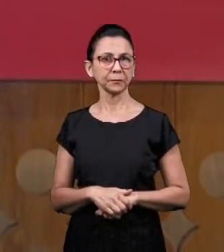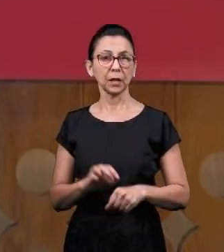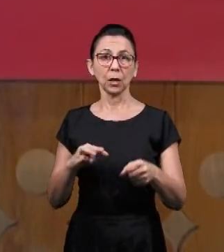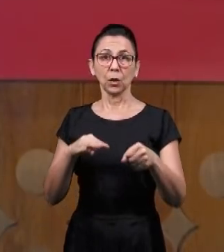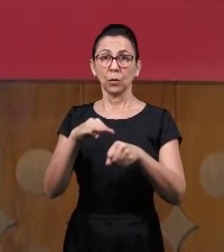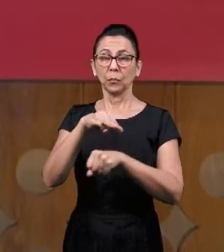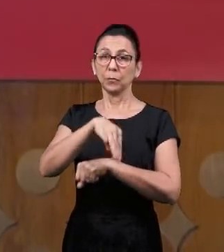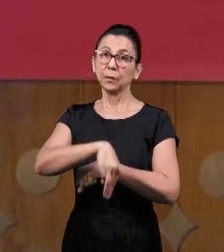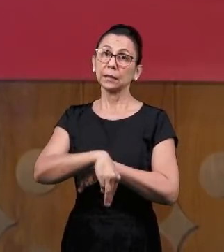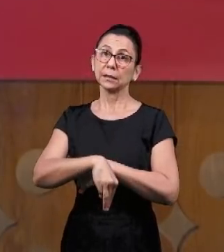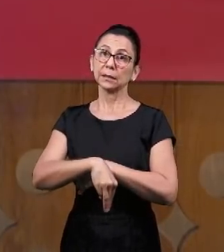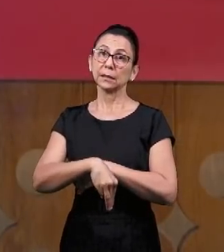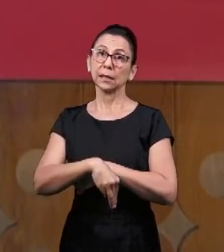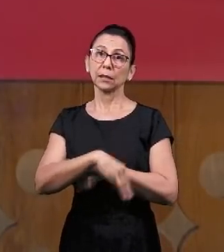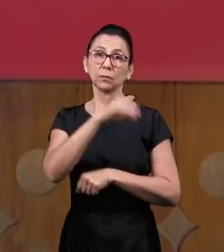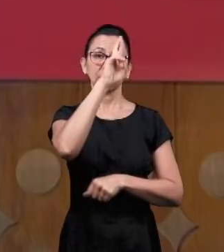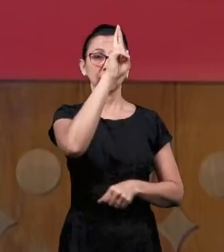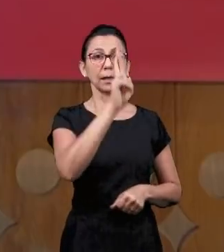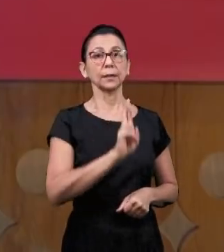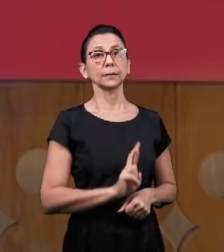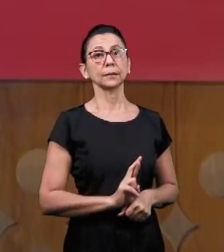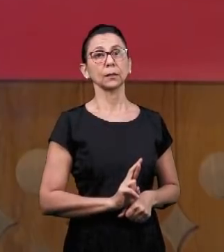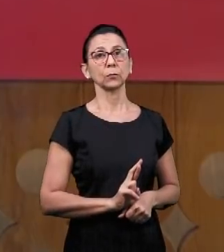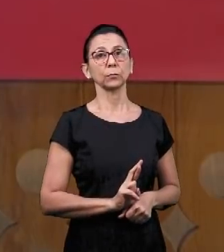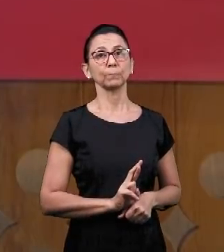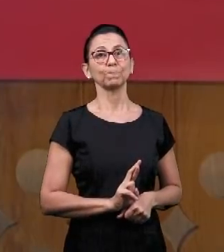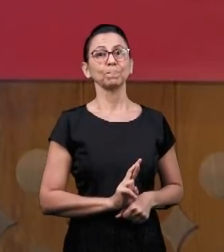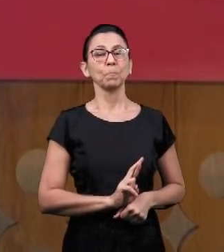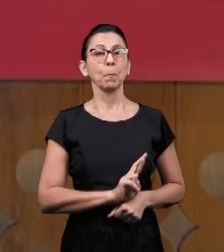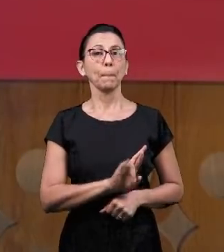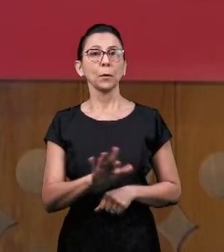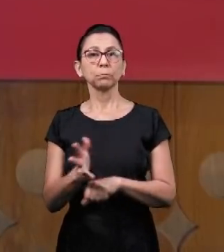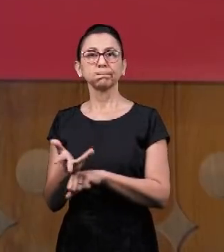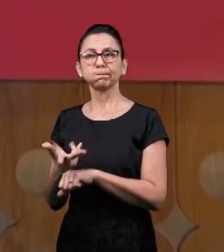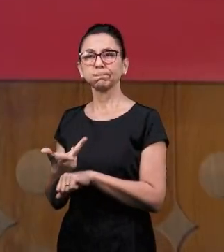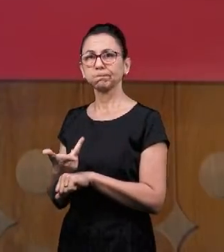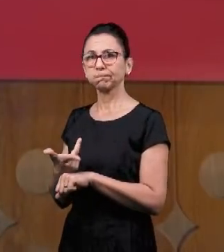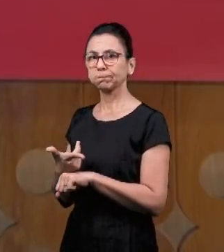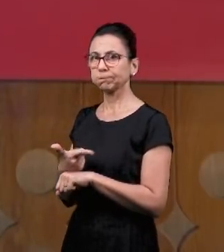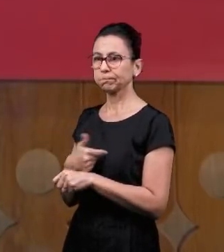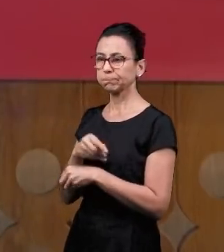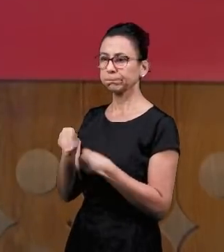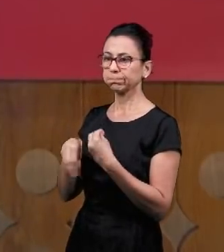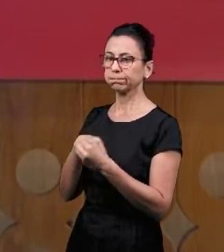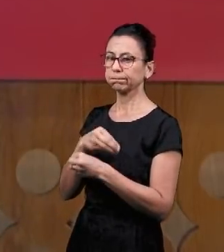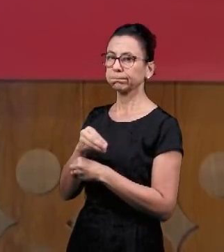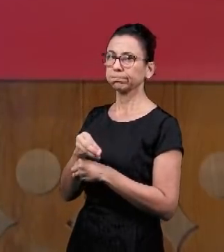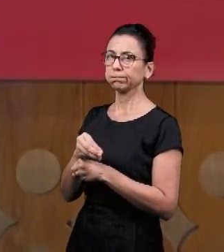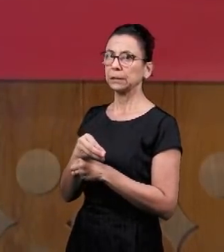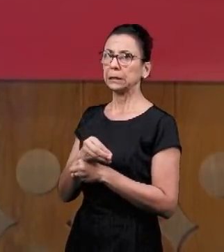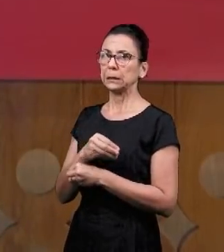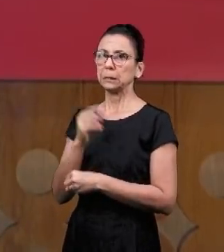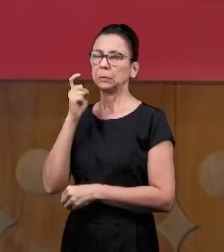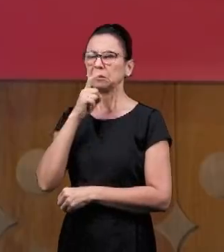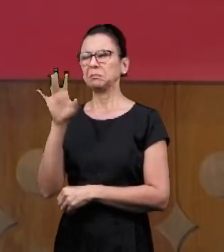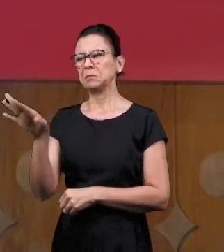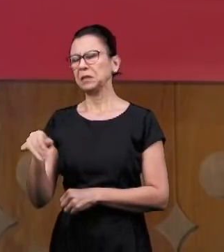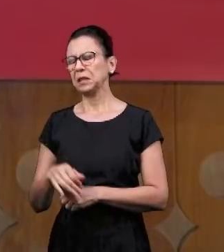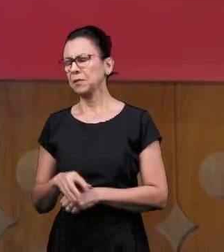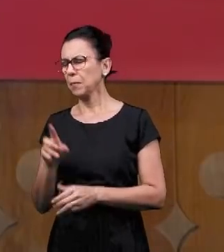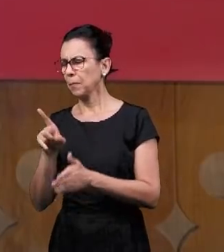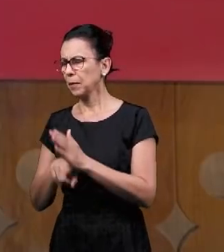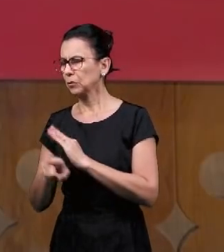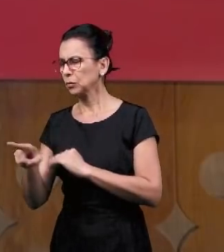da iniquidade. Por quê? Porque entrou uma mentira. Mas por que você está saindo, Paulo? Não, está saindo porque eu tive um problema lá em Jerusalém,